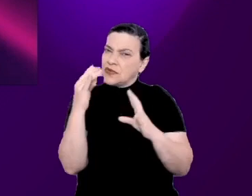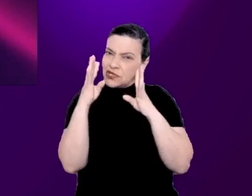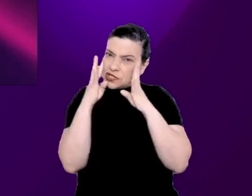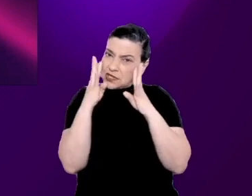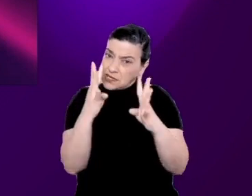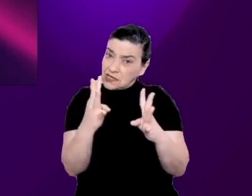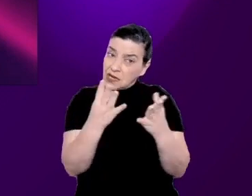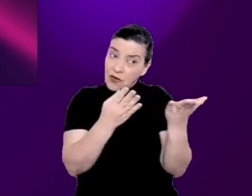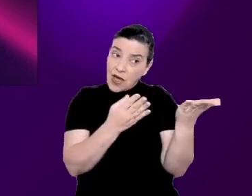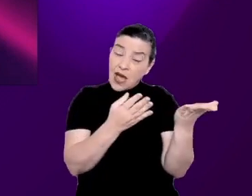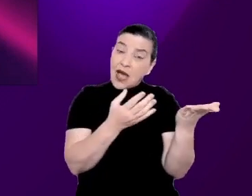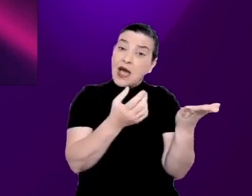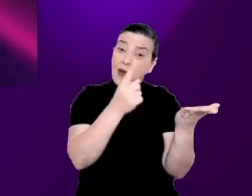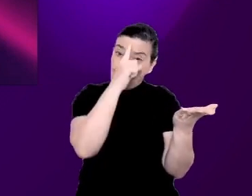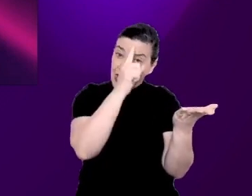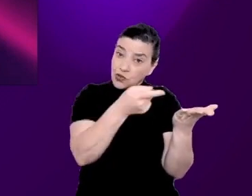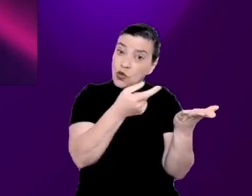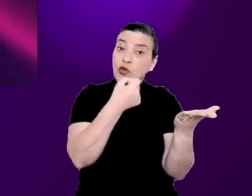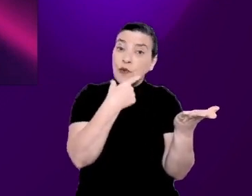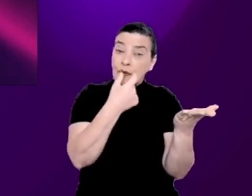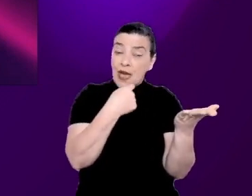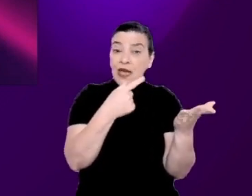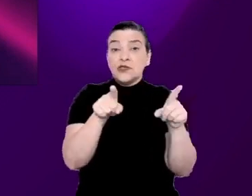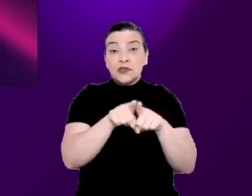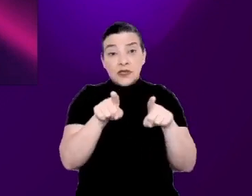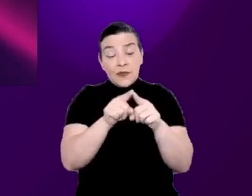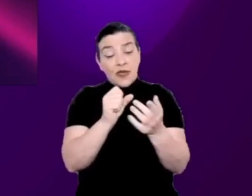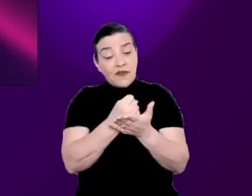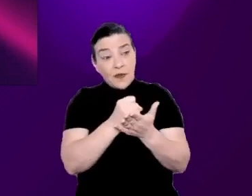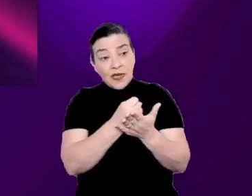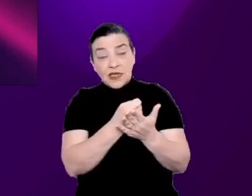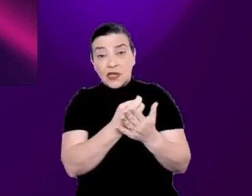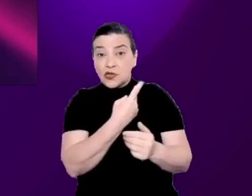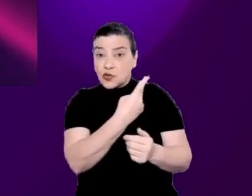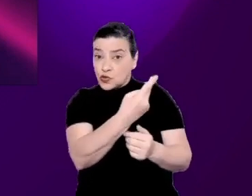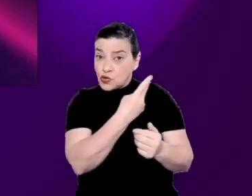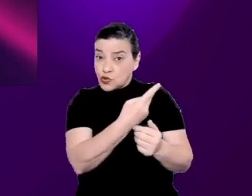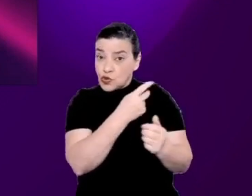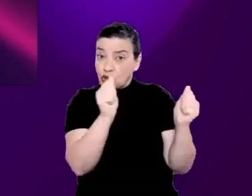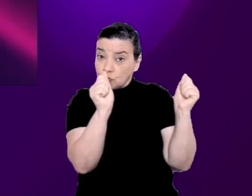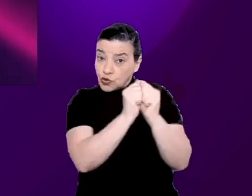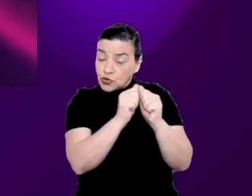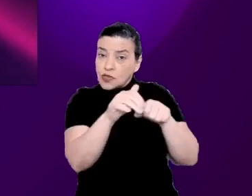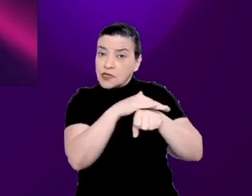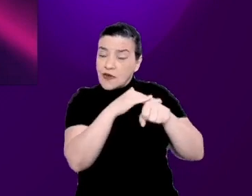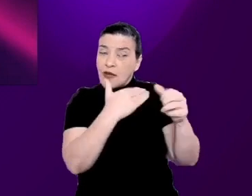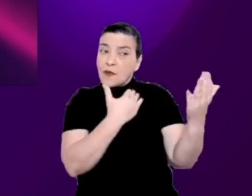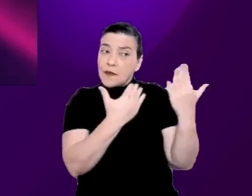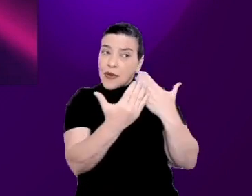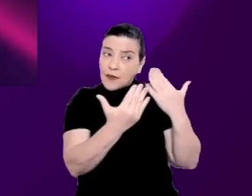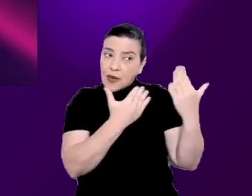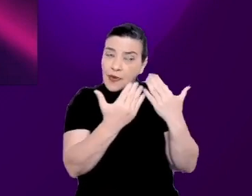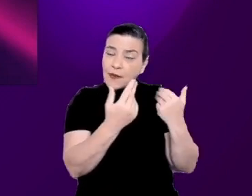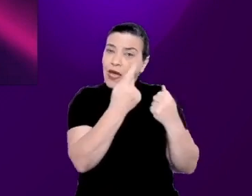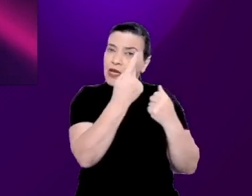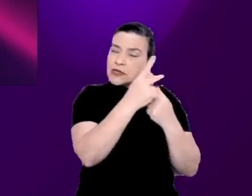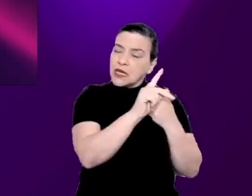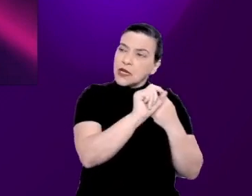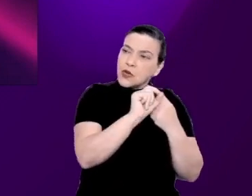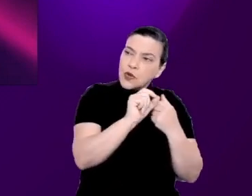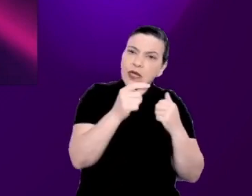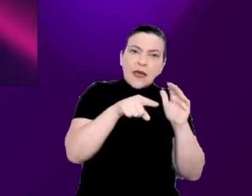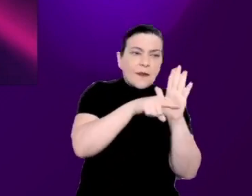gente entende que oferecendo informação técnico-científica atualizada, baseada em